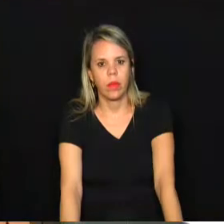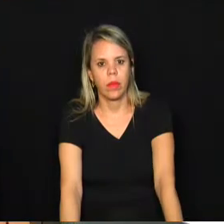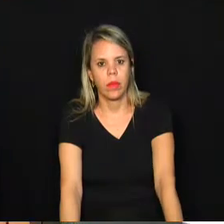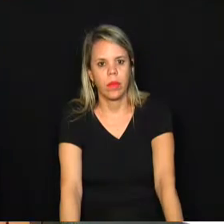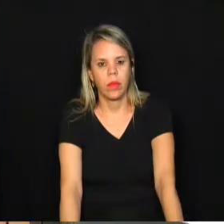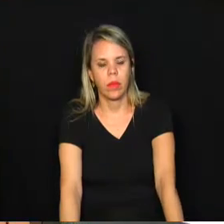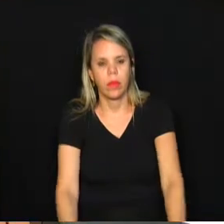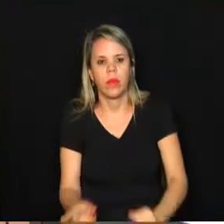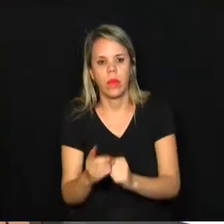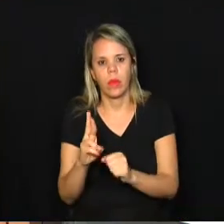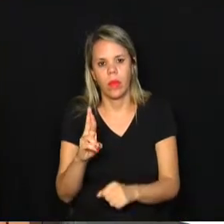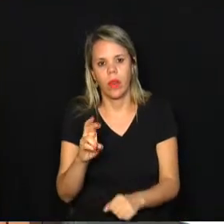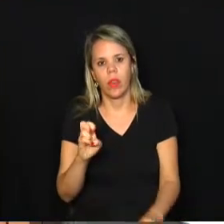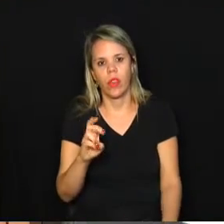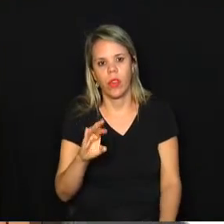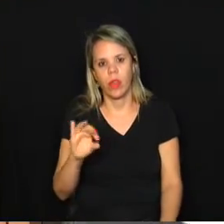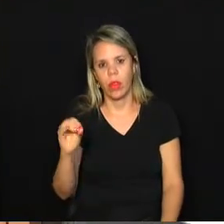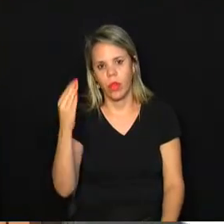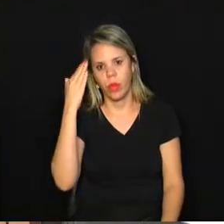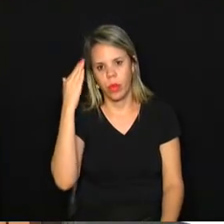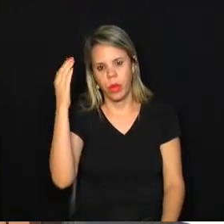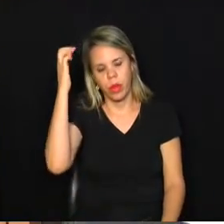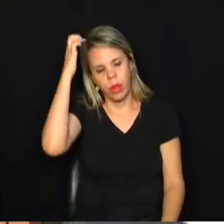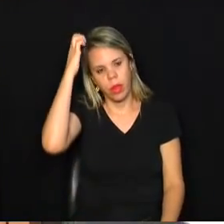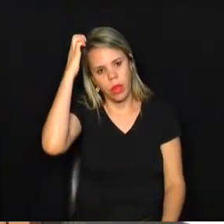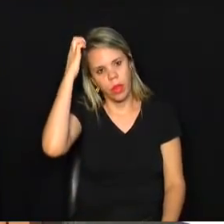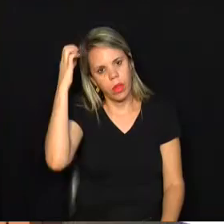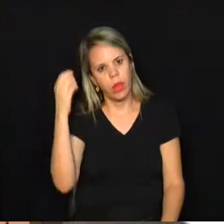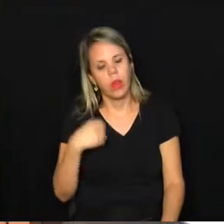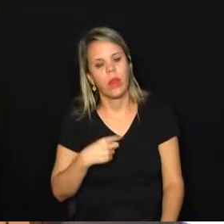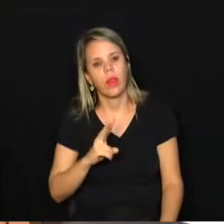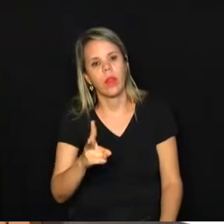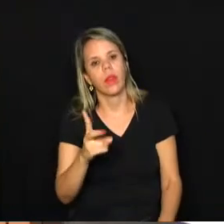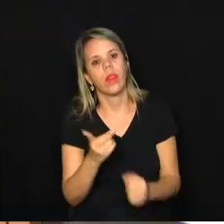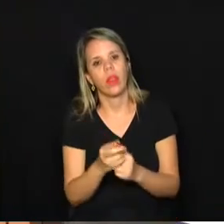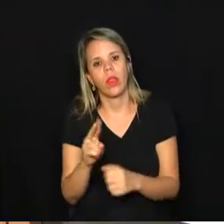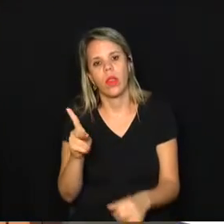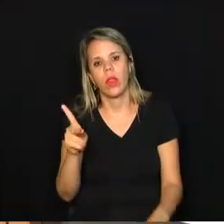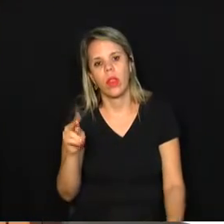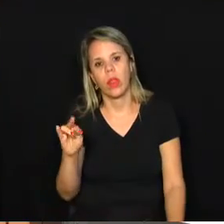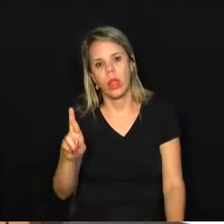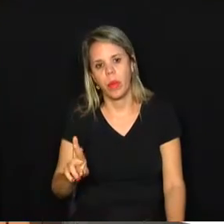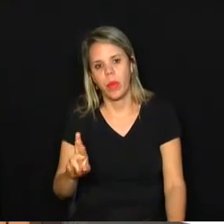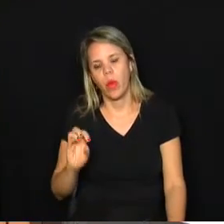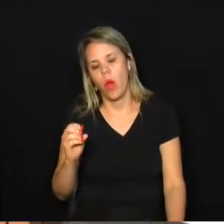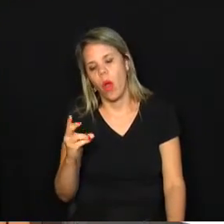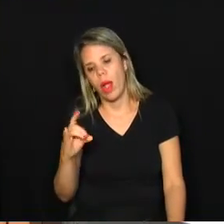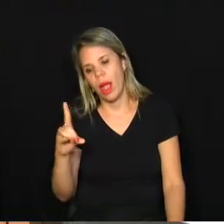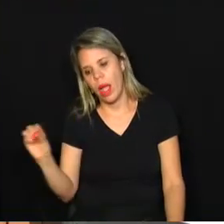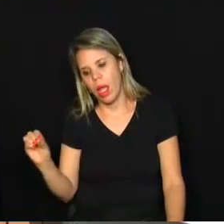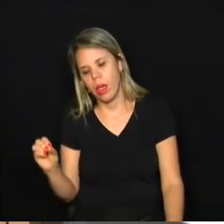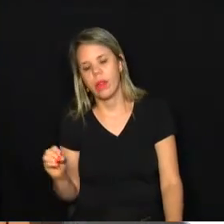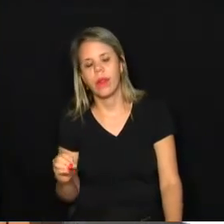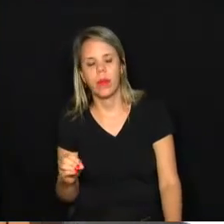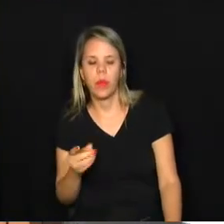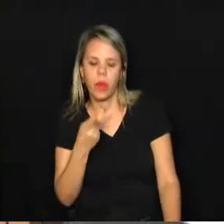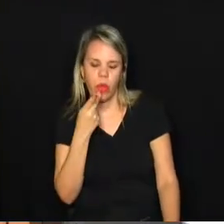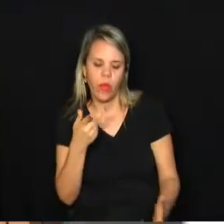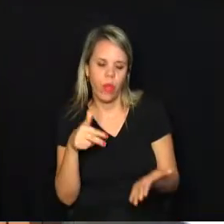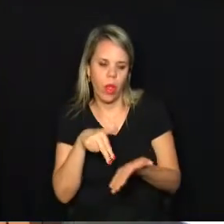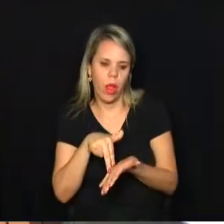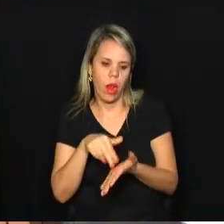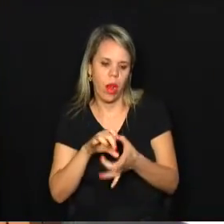Obrigado, doutor Sérgio. Na sequência, o doutor Peter ou o Caiado. Doutor Peter, por favor,